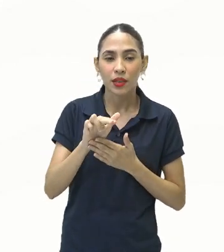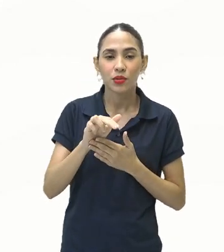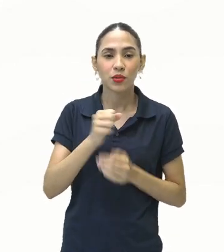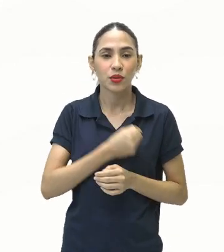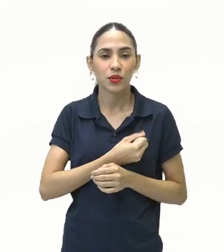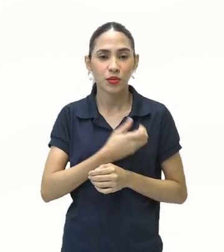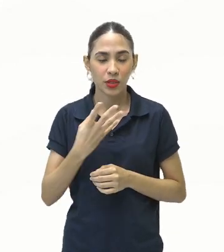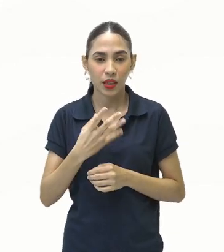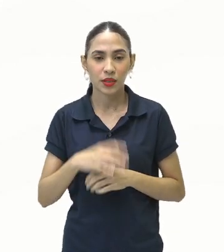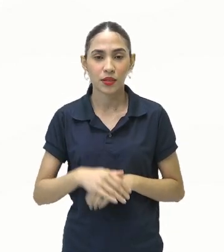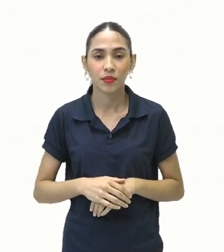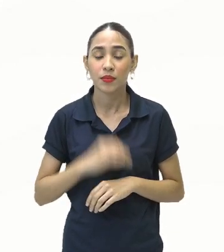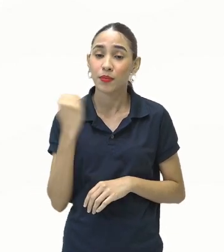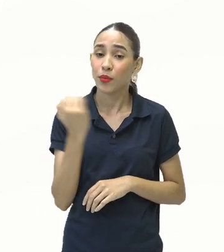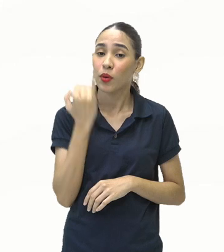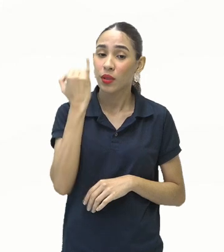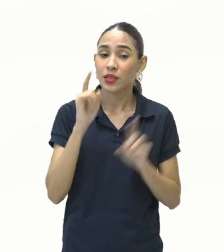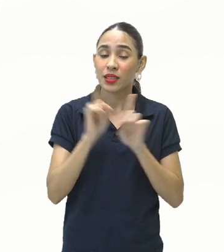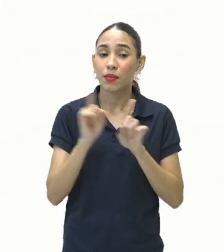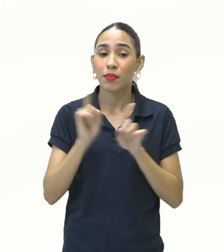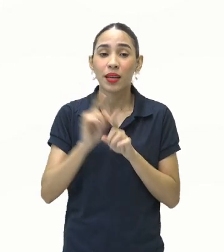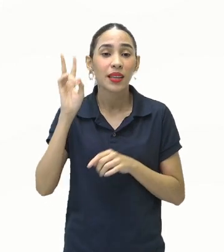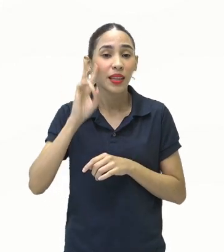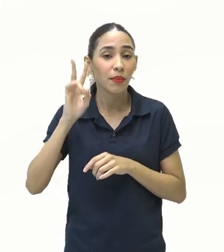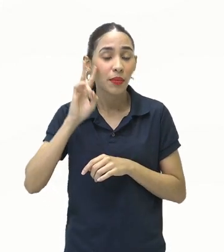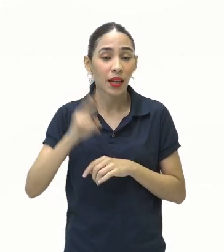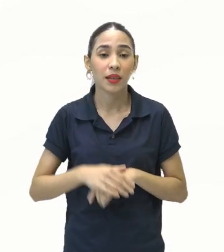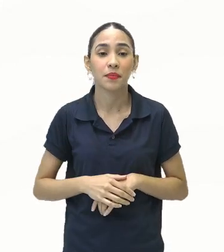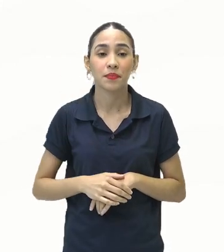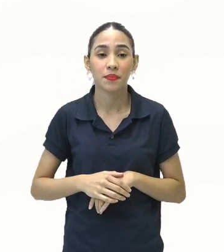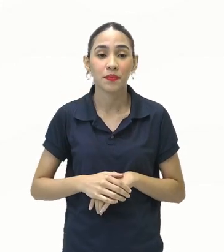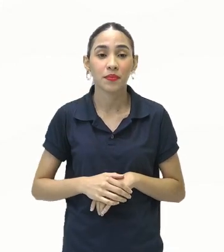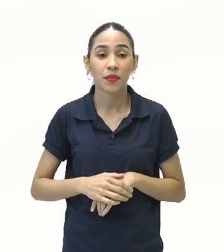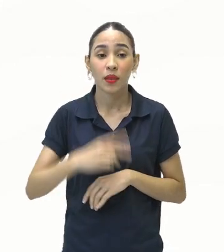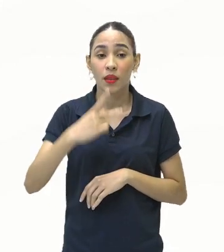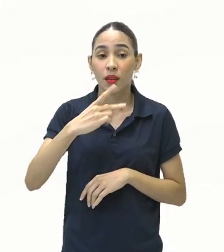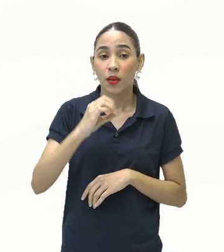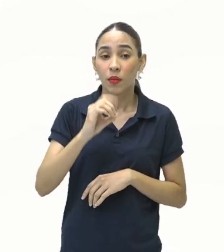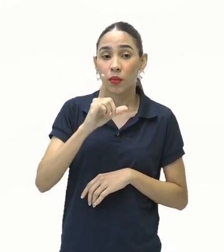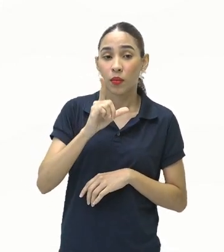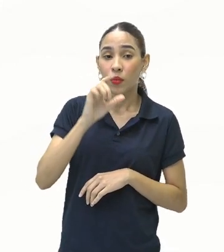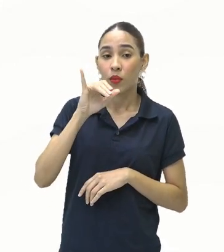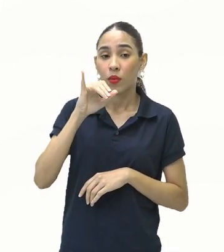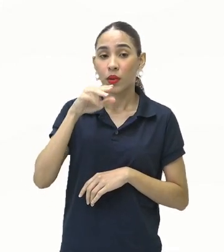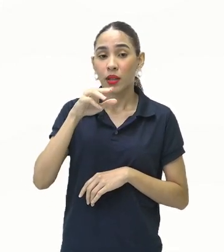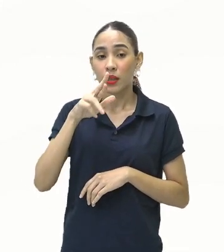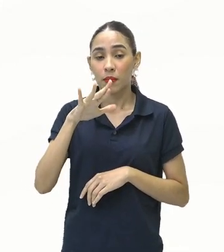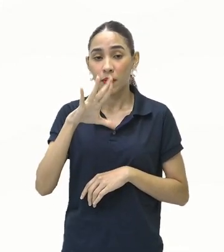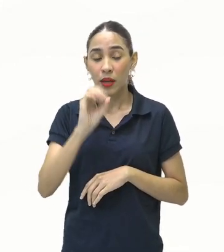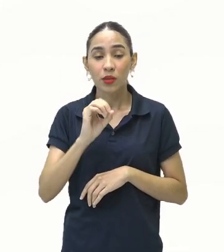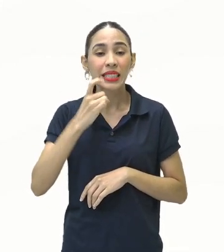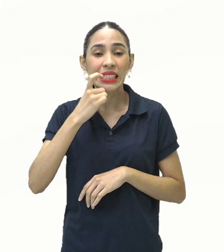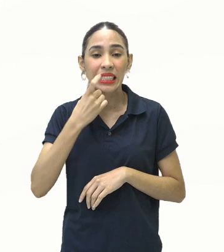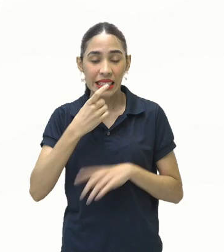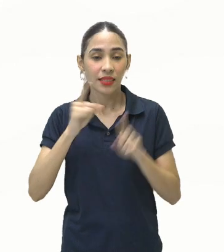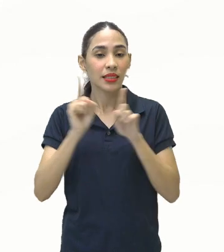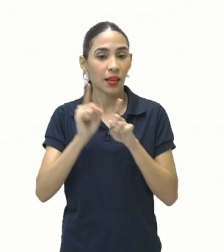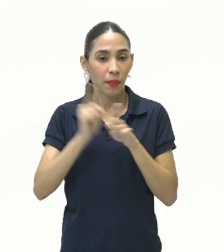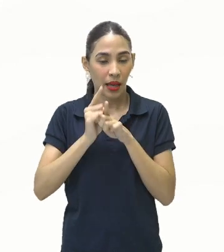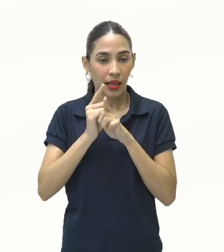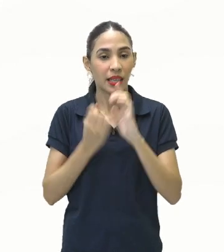orgânicos. Importante lembrar, né, que os polímeros e plásticos também são feitos de